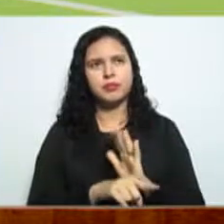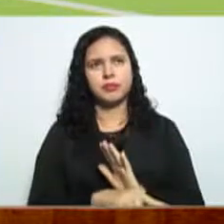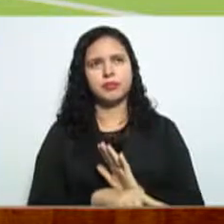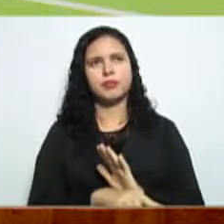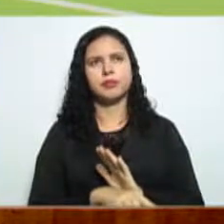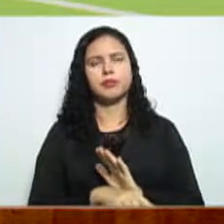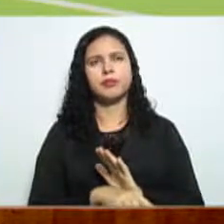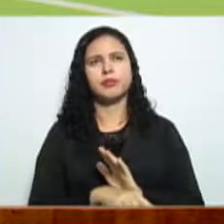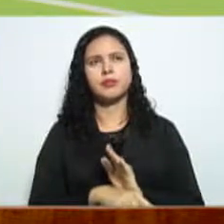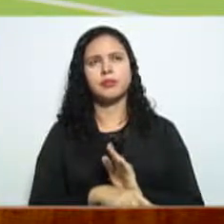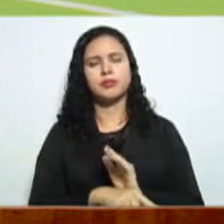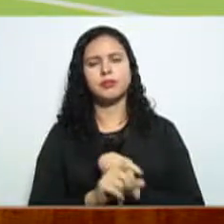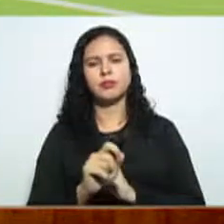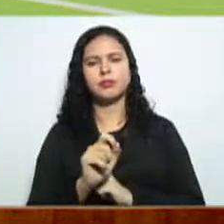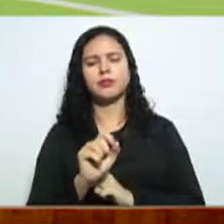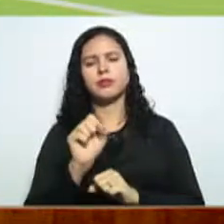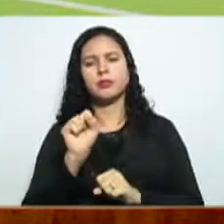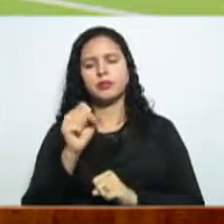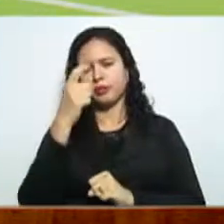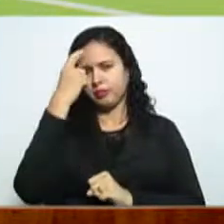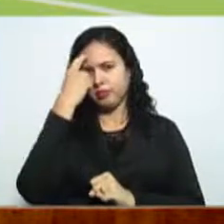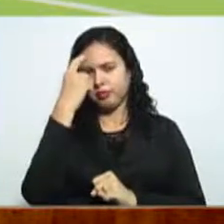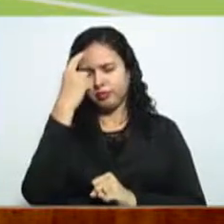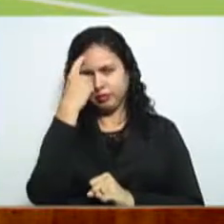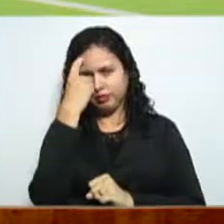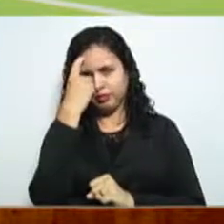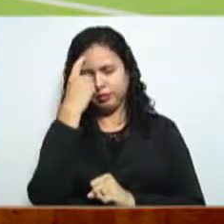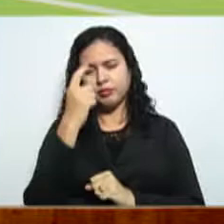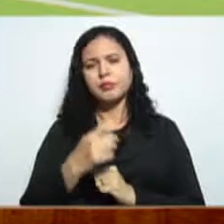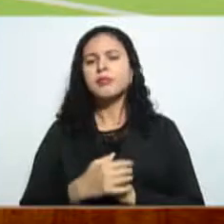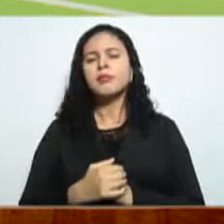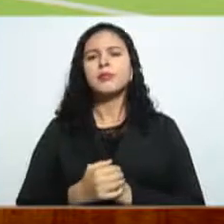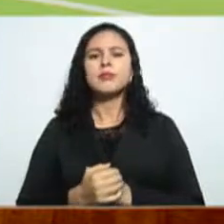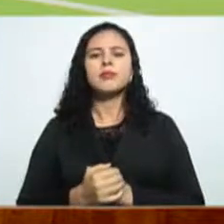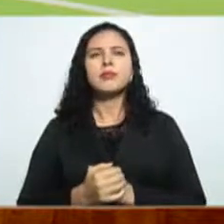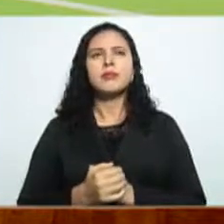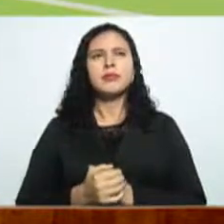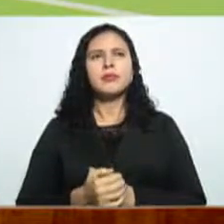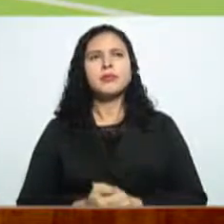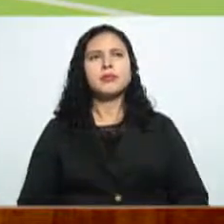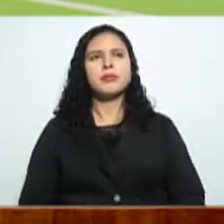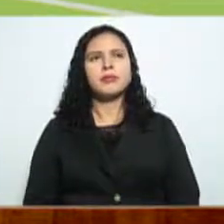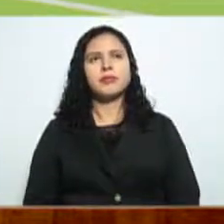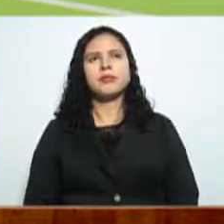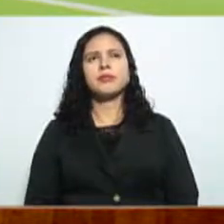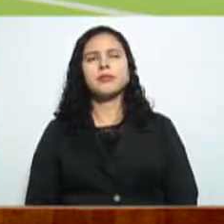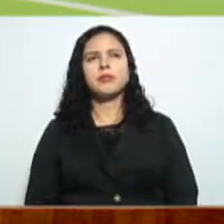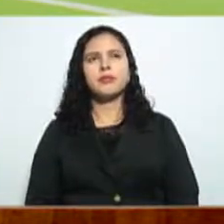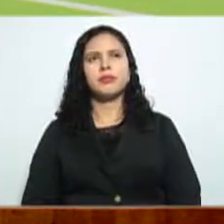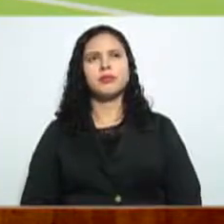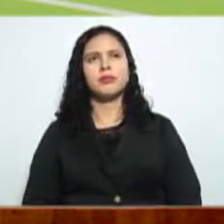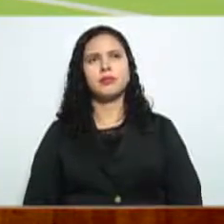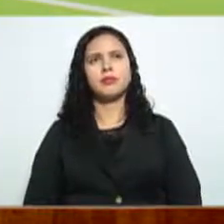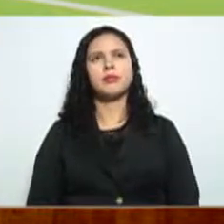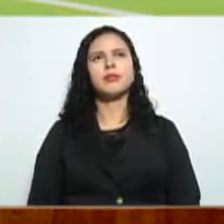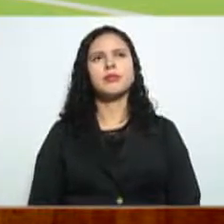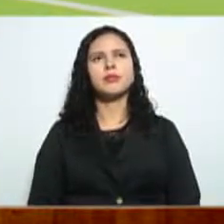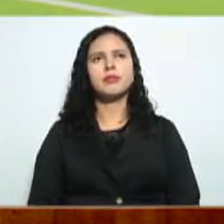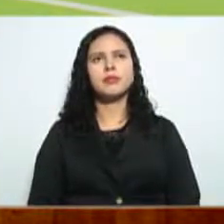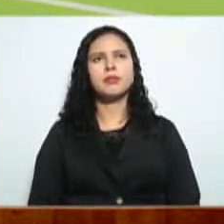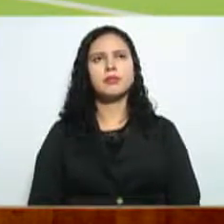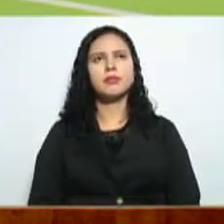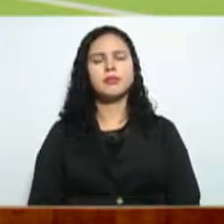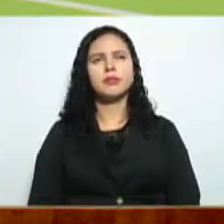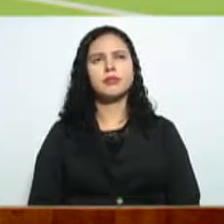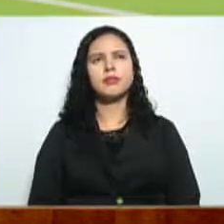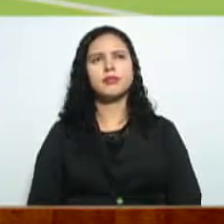econômico regional, a gente pode pensar também naquela questão que foi colocada do que o governo faz e do que o